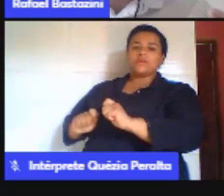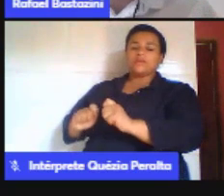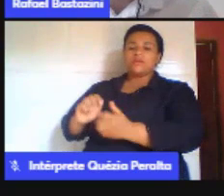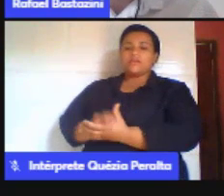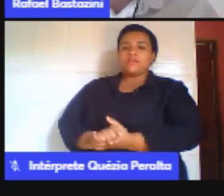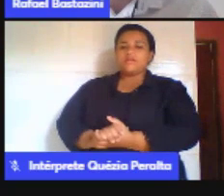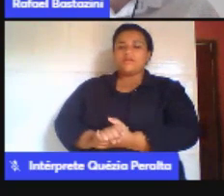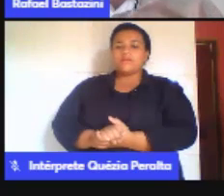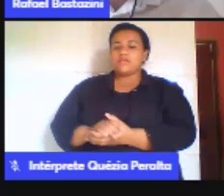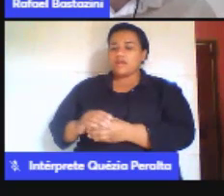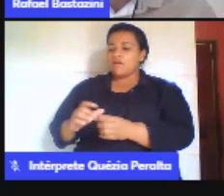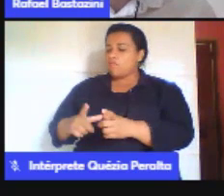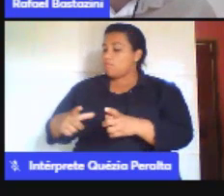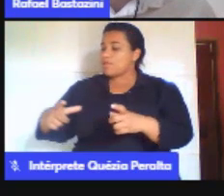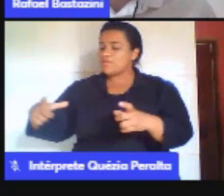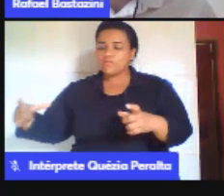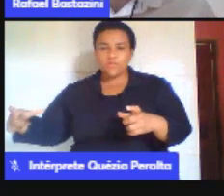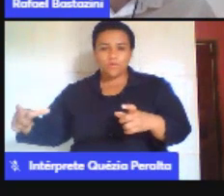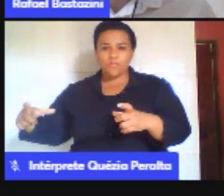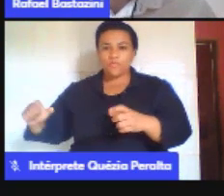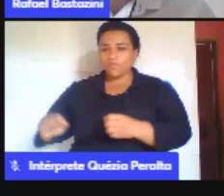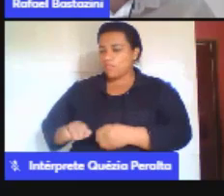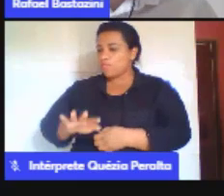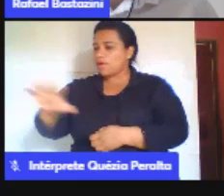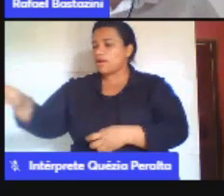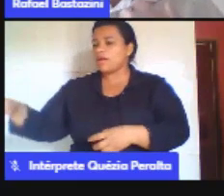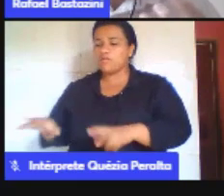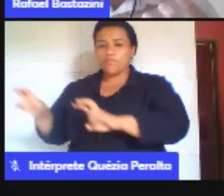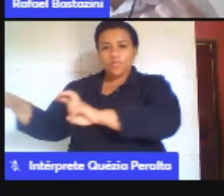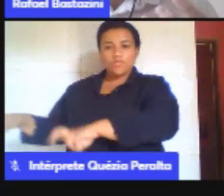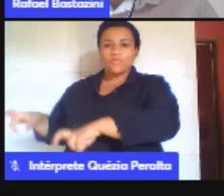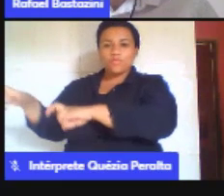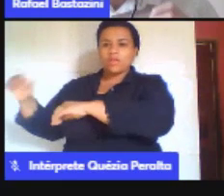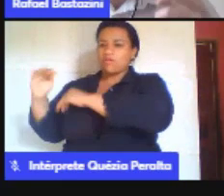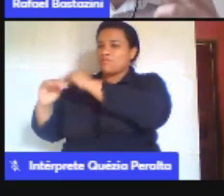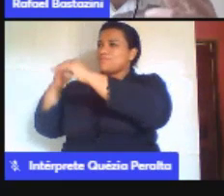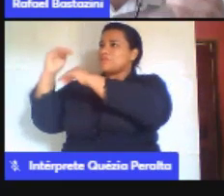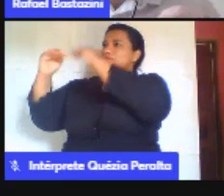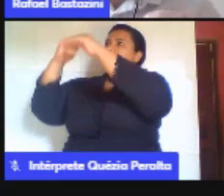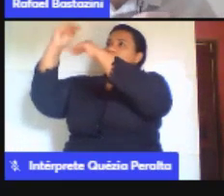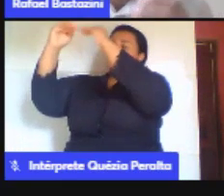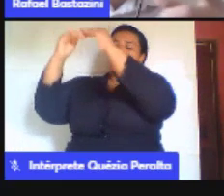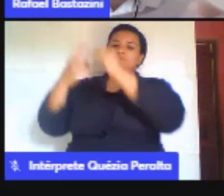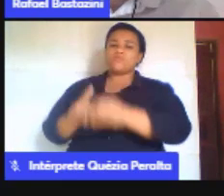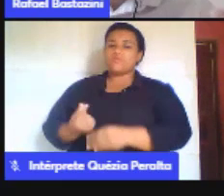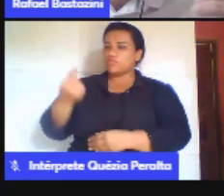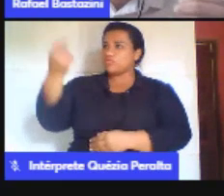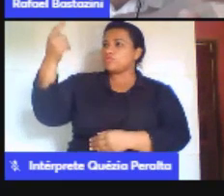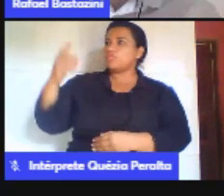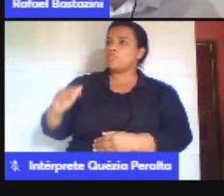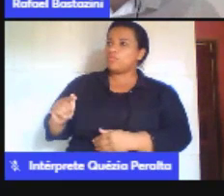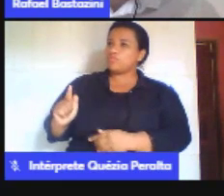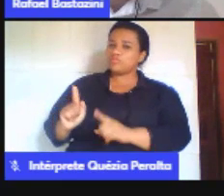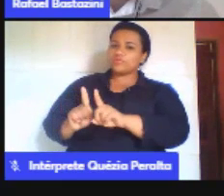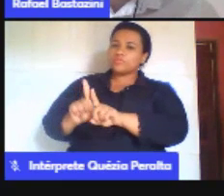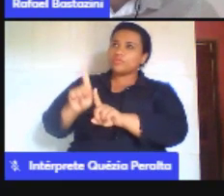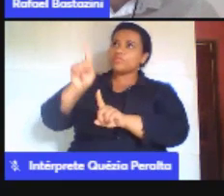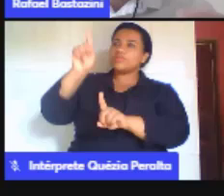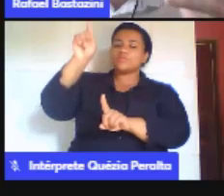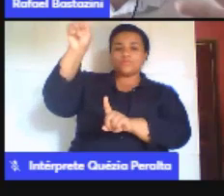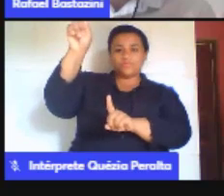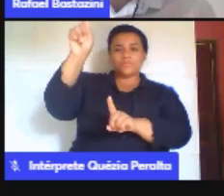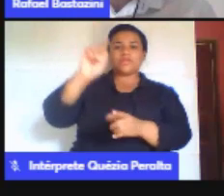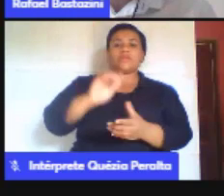a sua produtividade, gerando assim mais lucros. Gerando mais lucros, ele começou a comprar outras